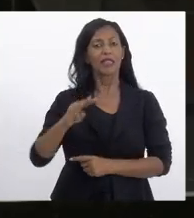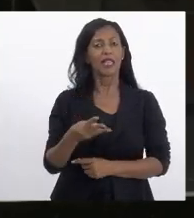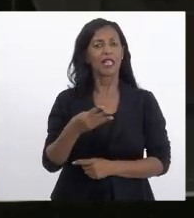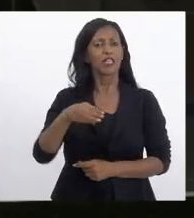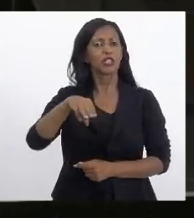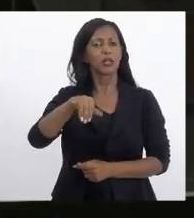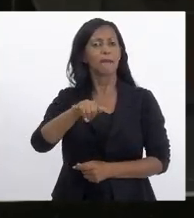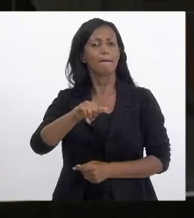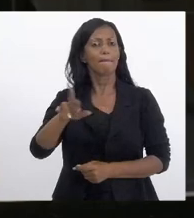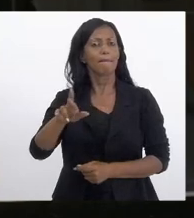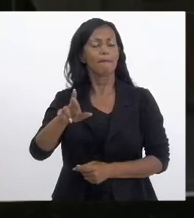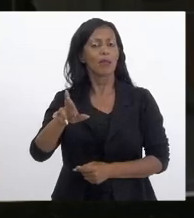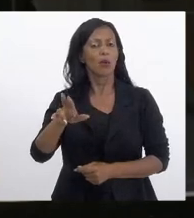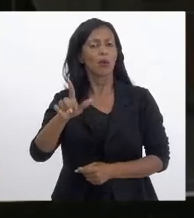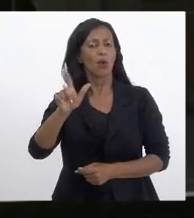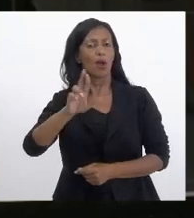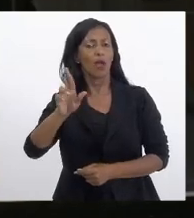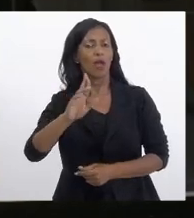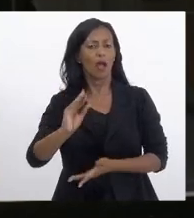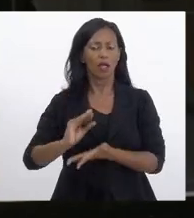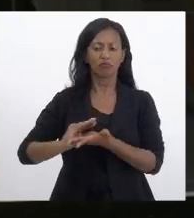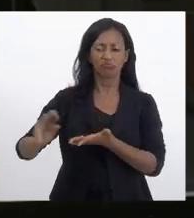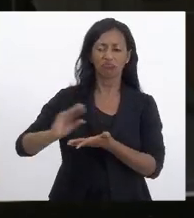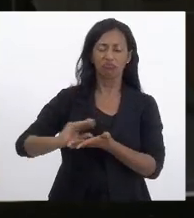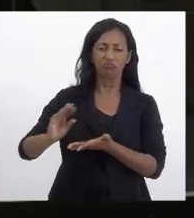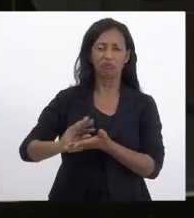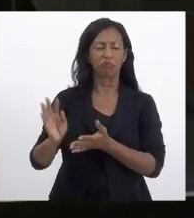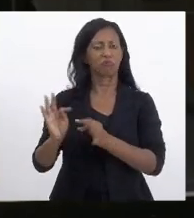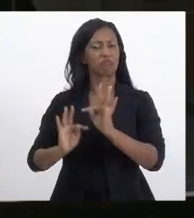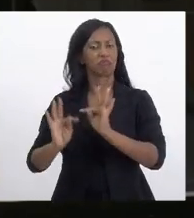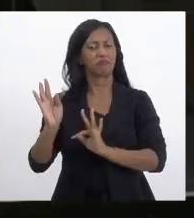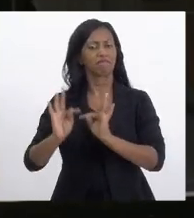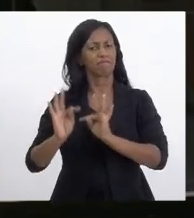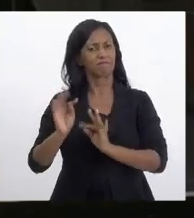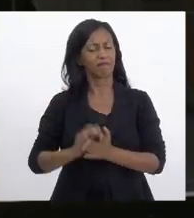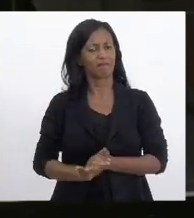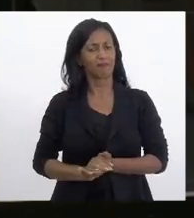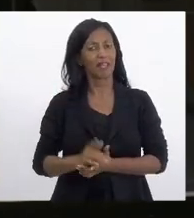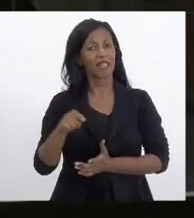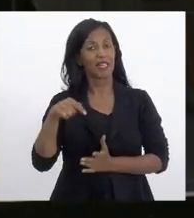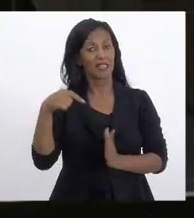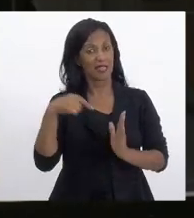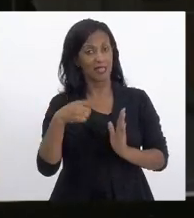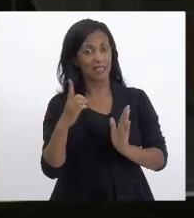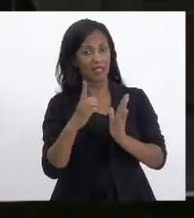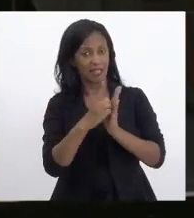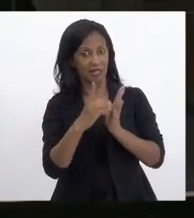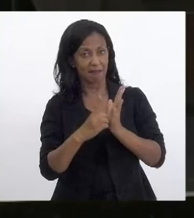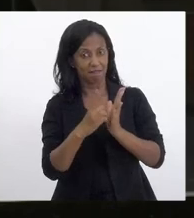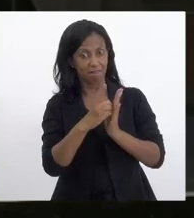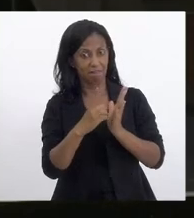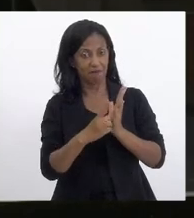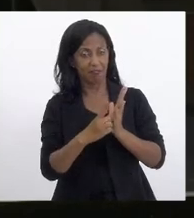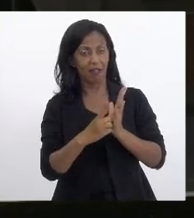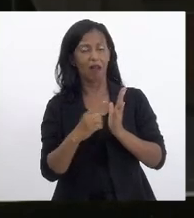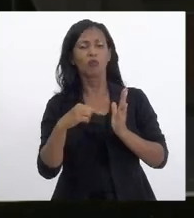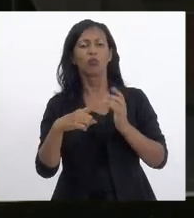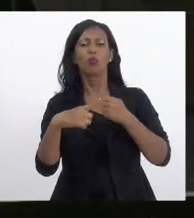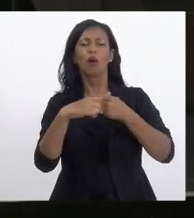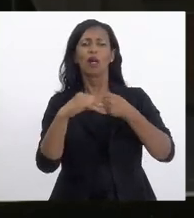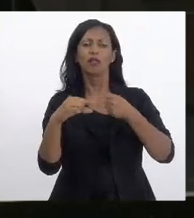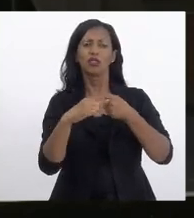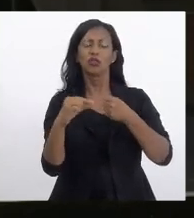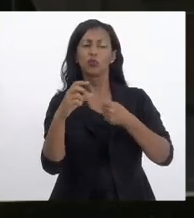R$ 3.000 de compensação de despesas tecnológicas. E neste decreto, lá no